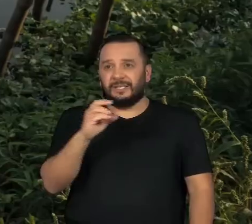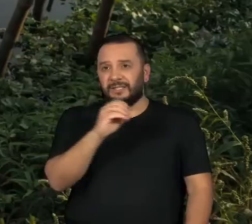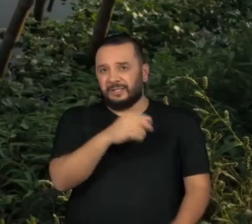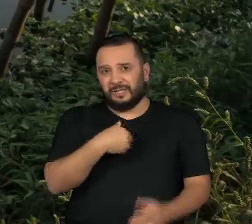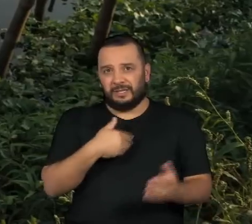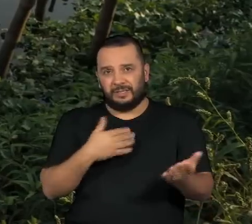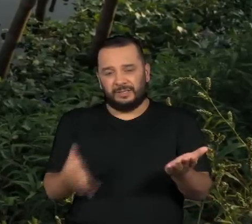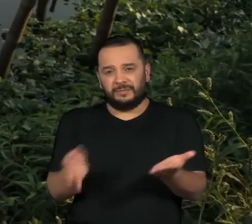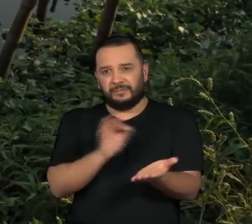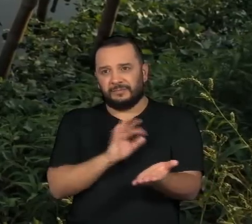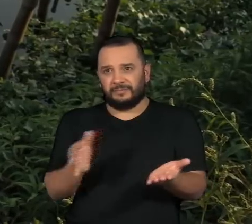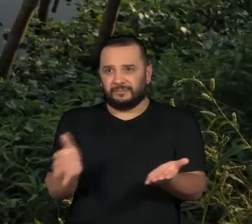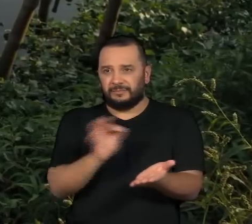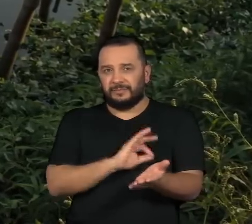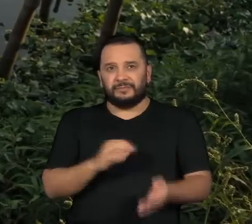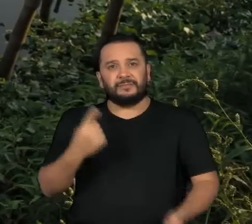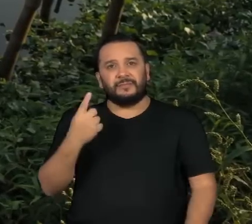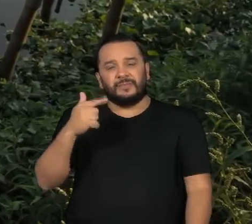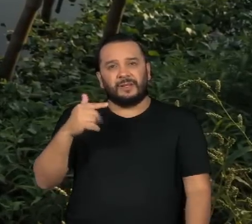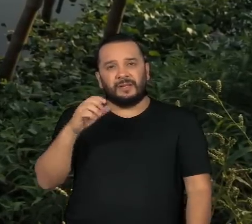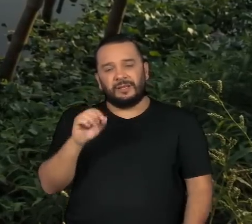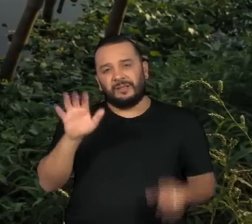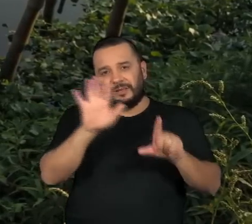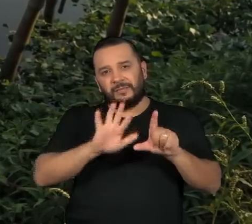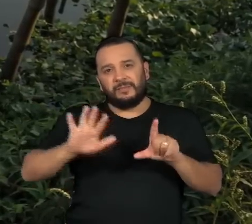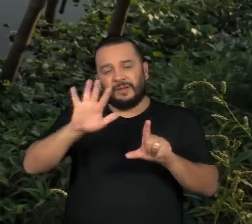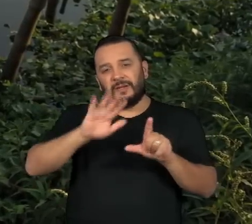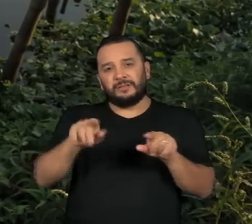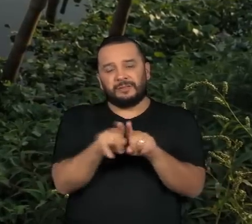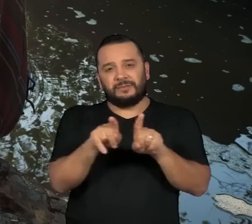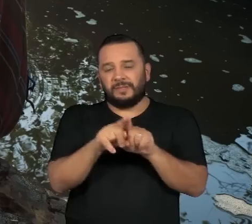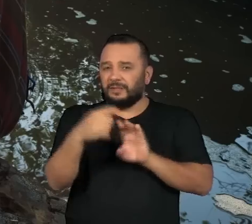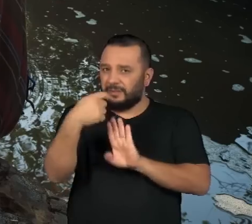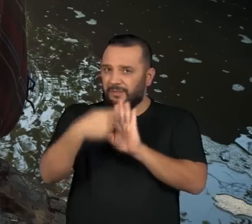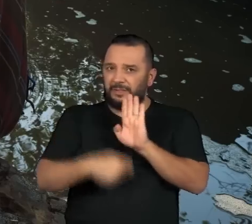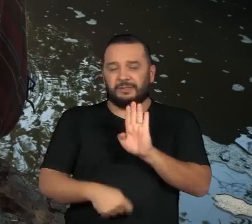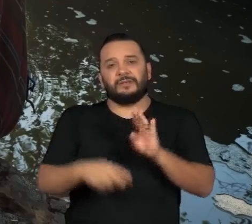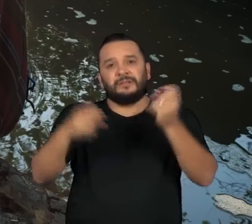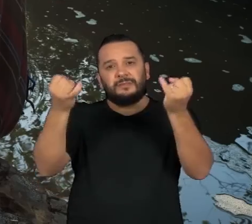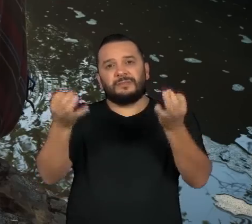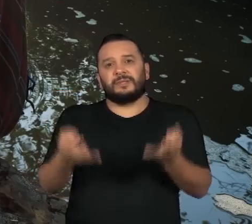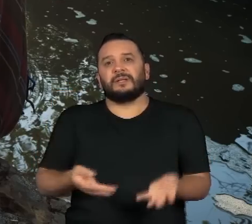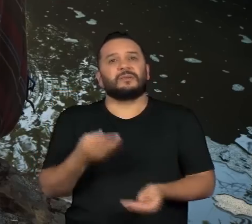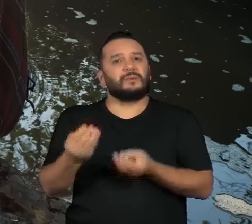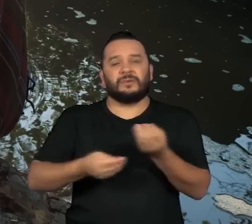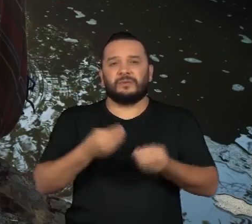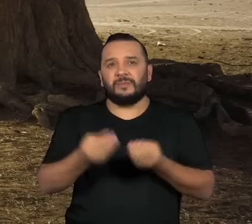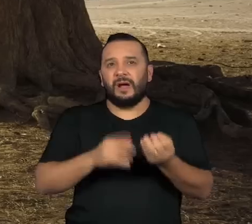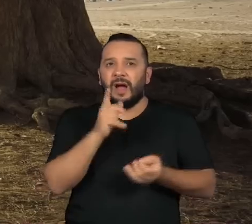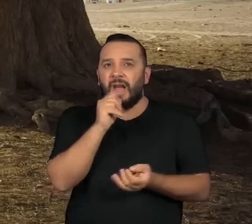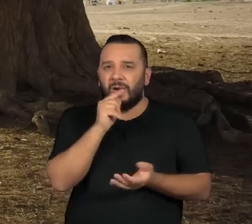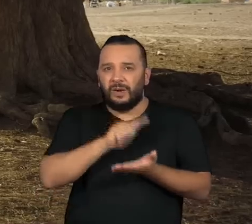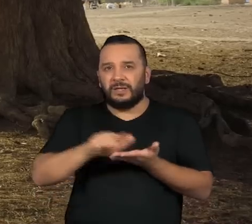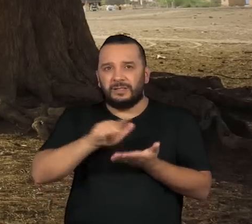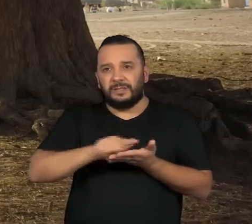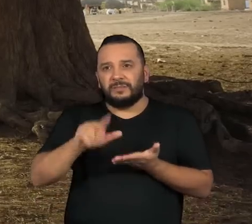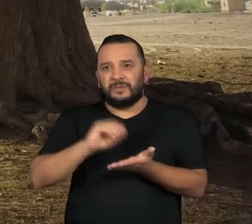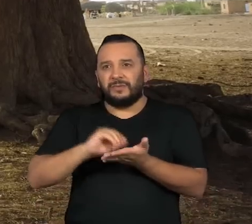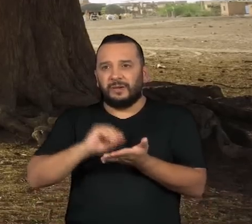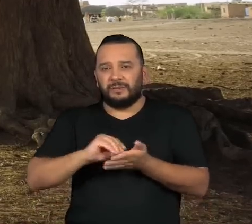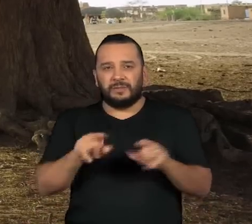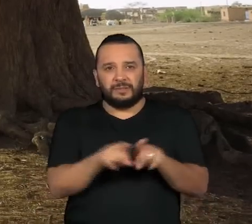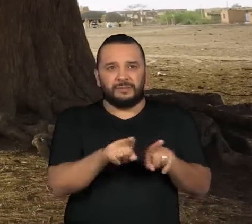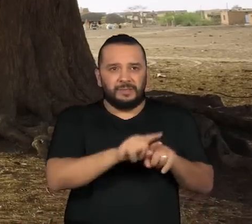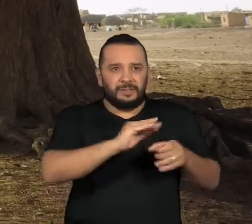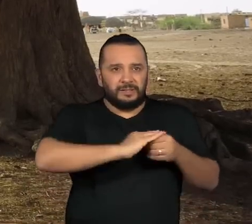páginas, 170 imagens e textos informativos sobre a escassez de água limpa e a falta de